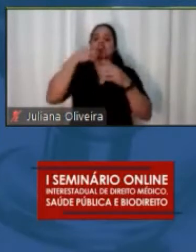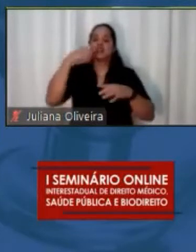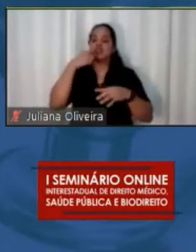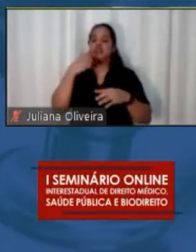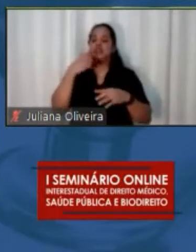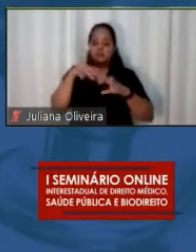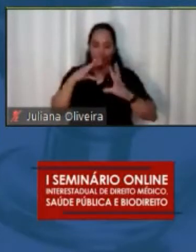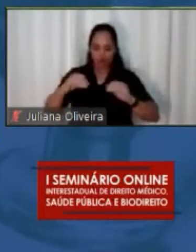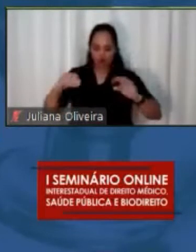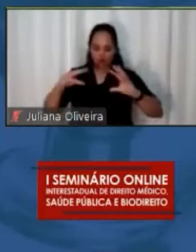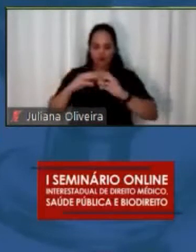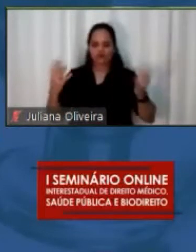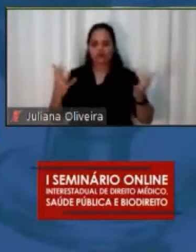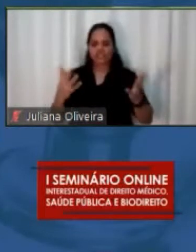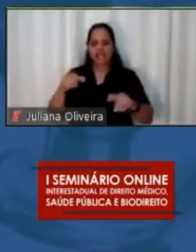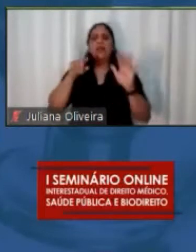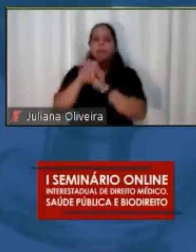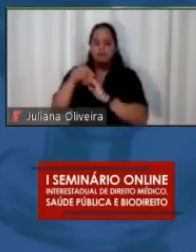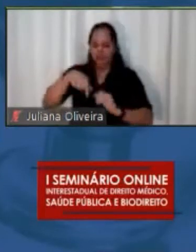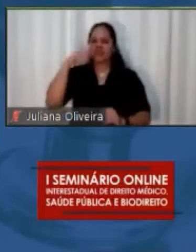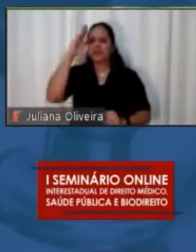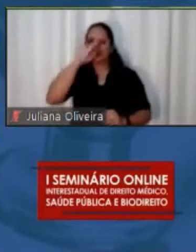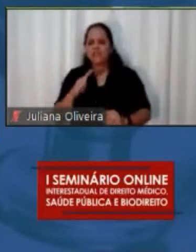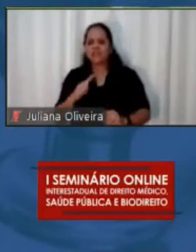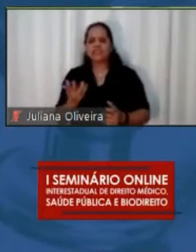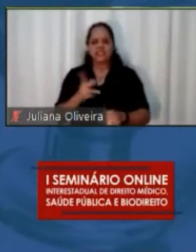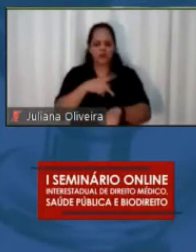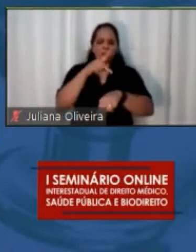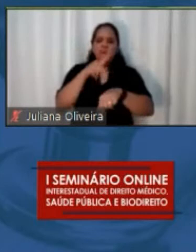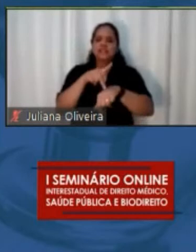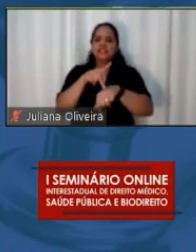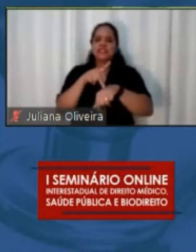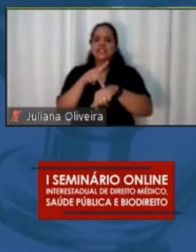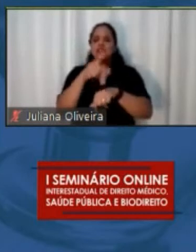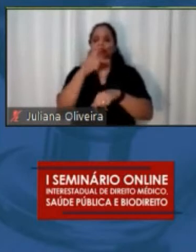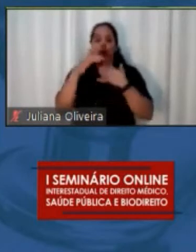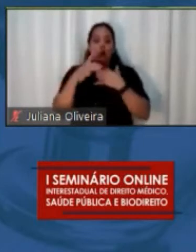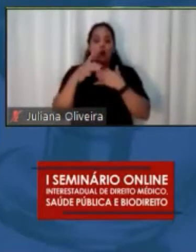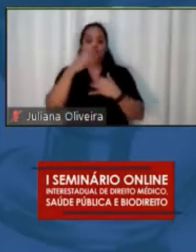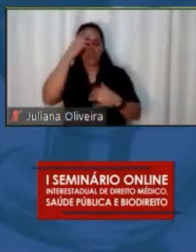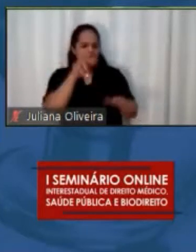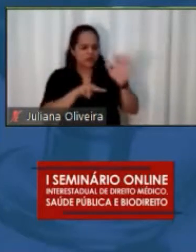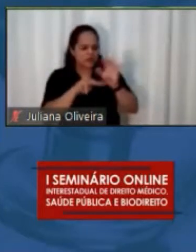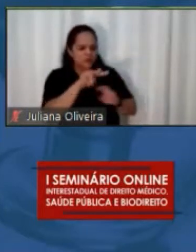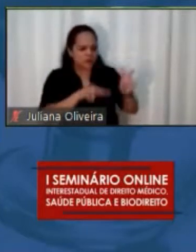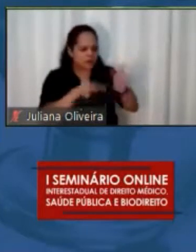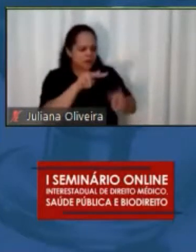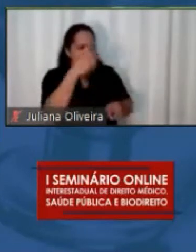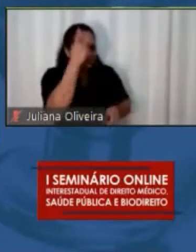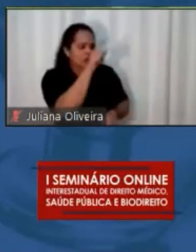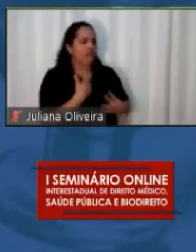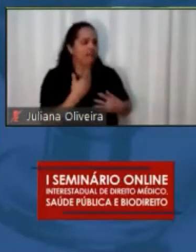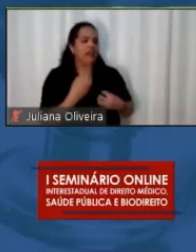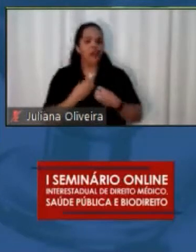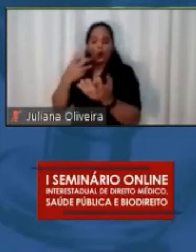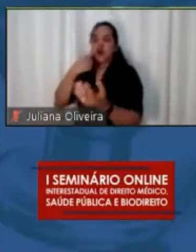que talvez a triagem do doador de sangue não seja aquela adequada. Então,